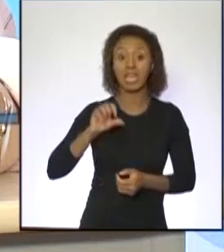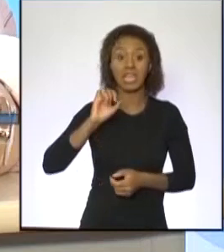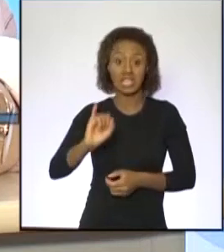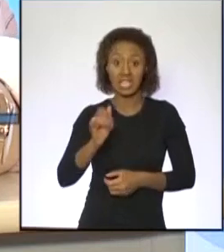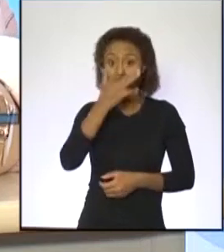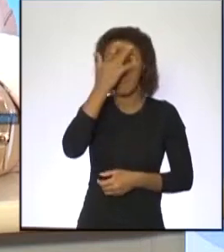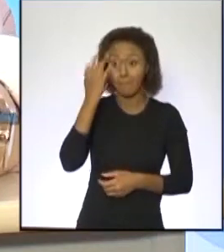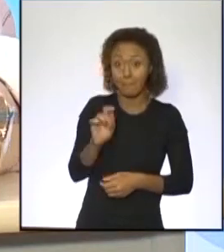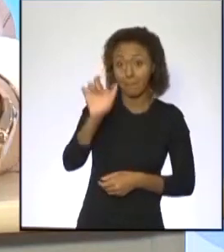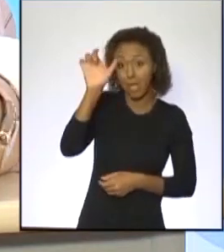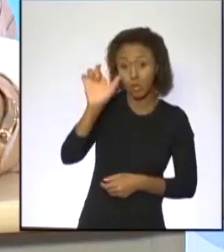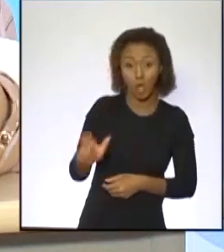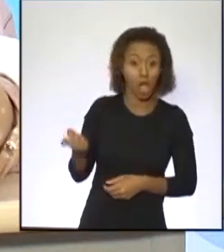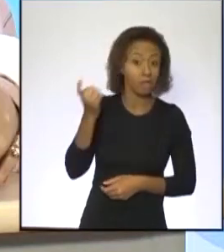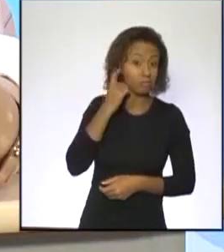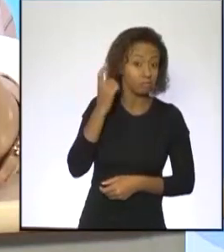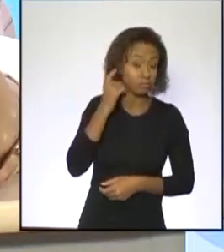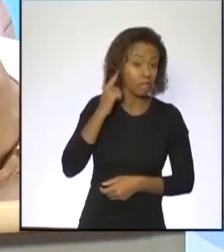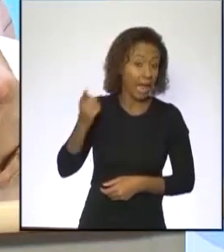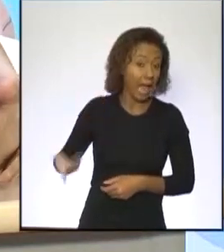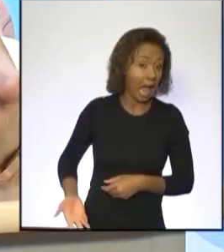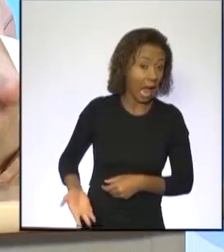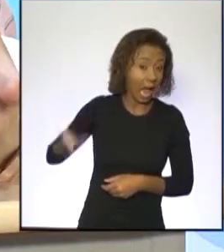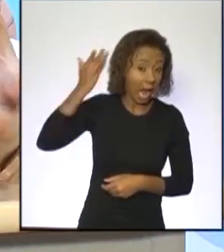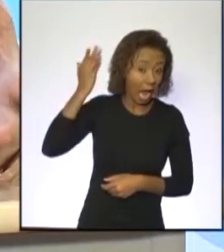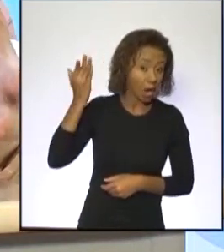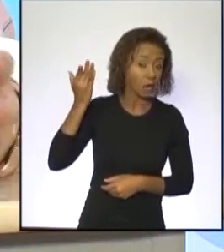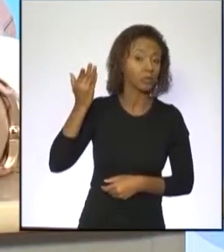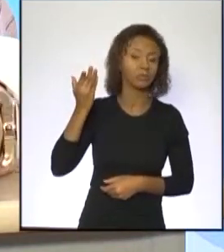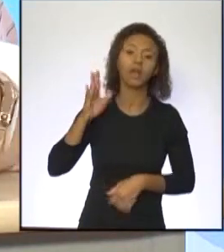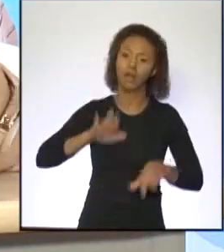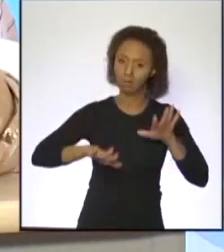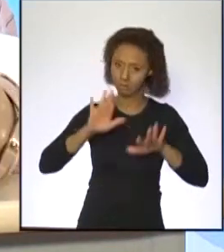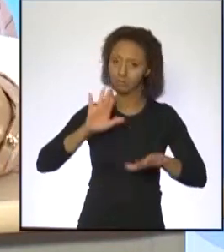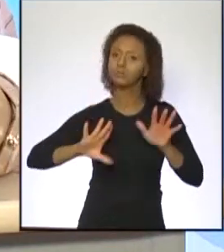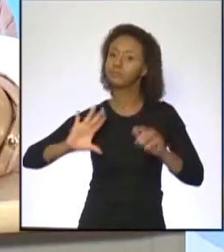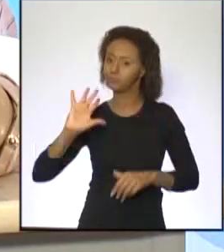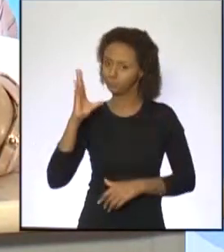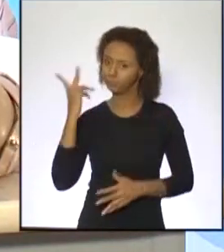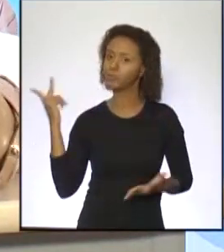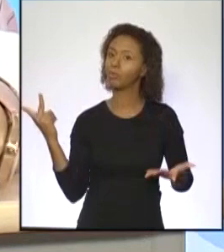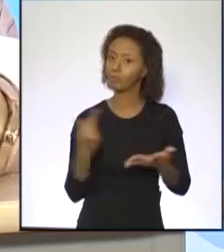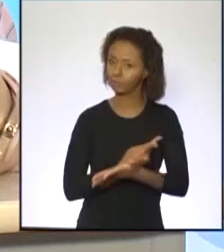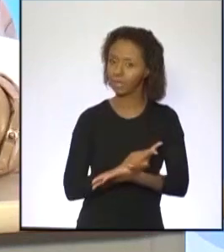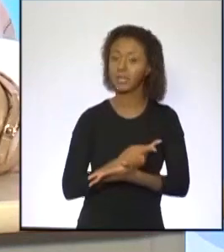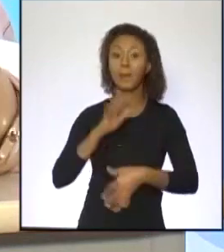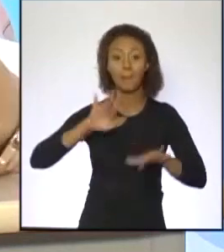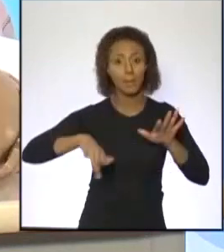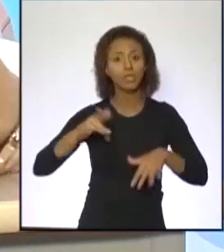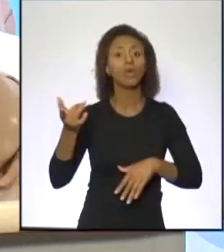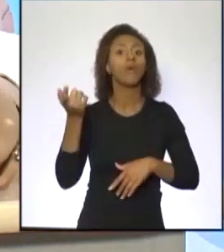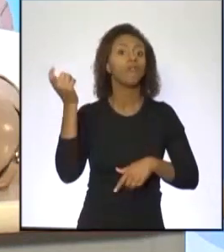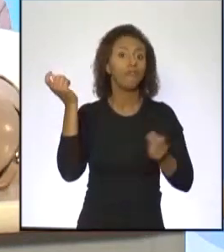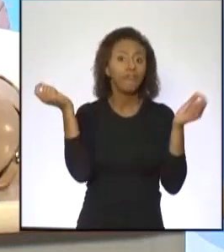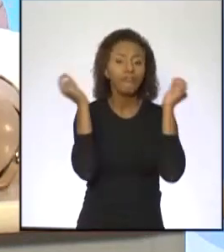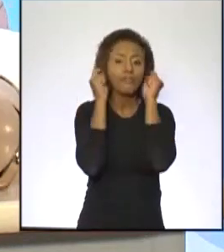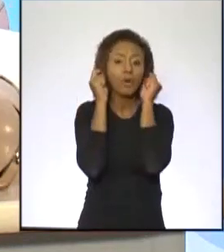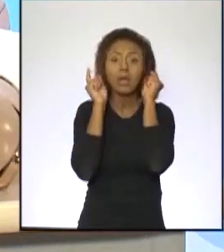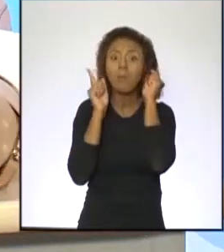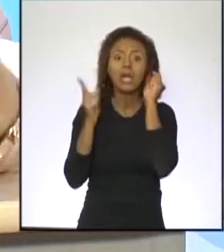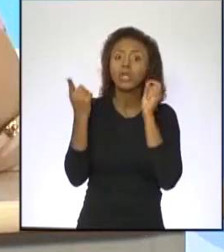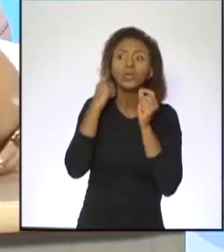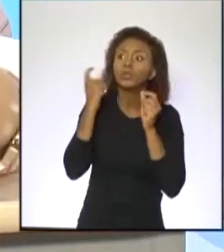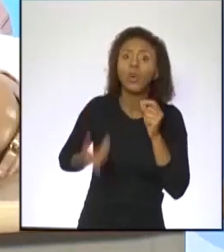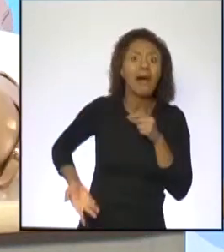alto, né? E às vezes isso acontece mesmo. Às vezes isso acontece. A pessoa está com um fone de ouvido, só que o som está tão alto, ele não percebe